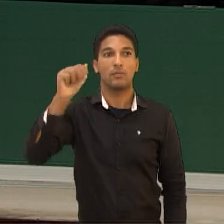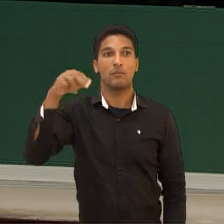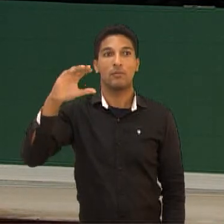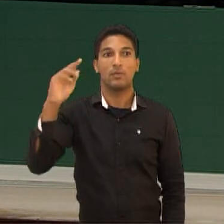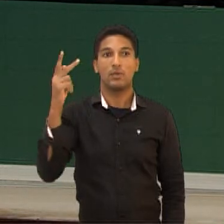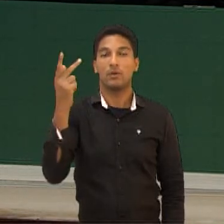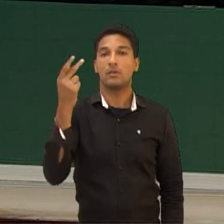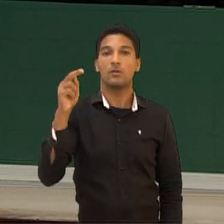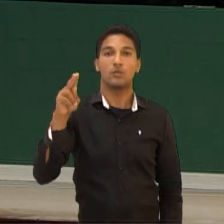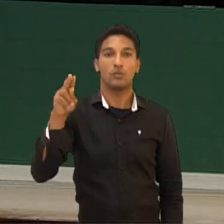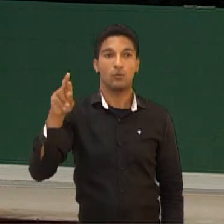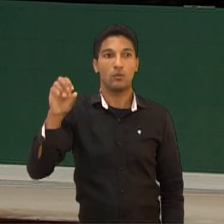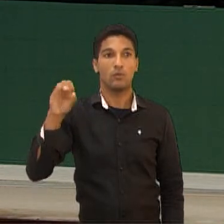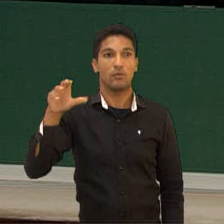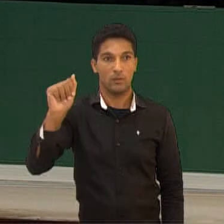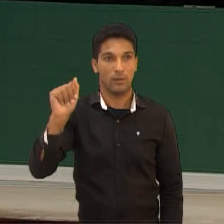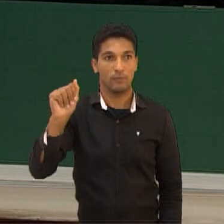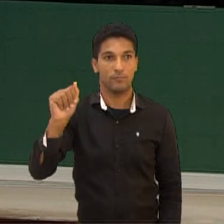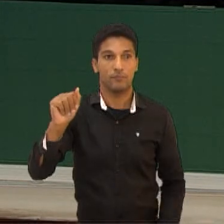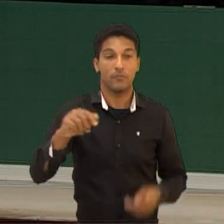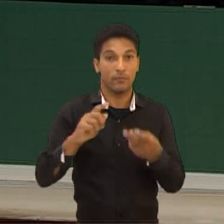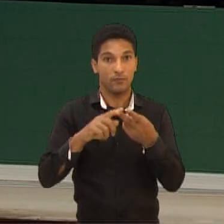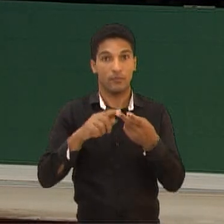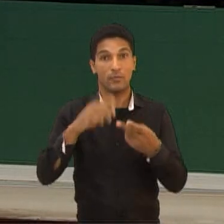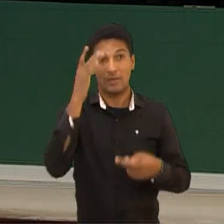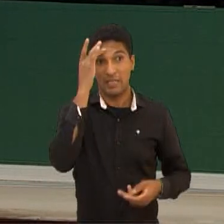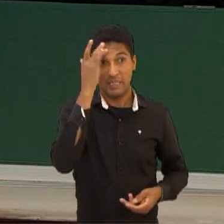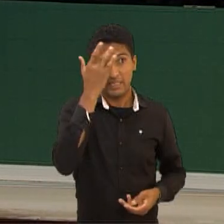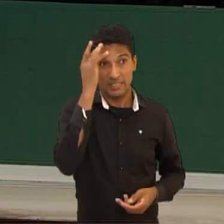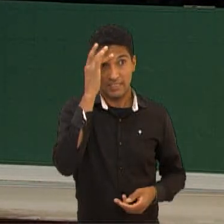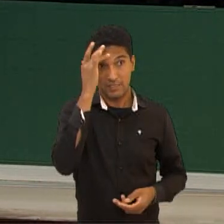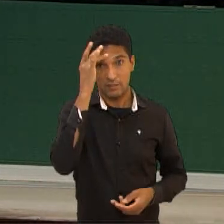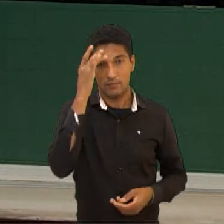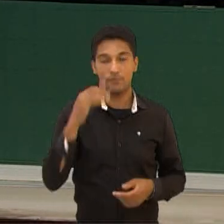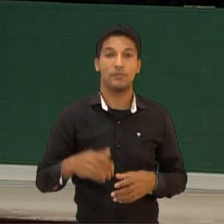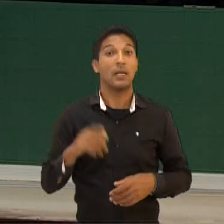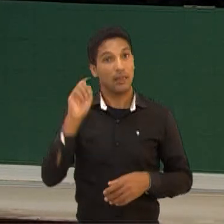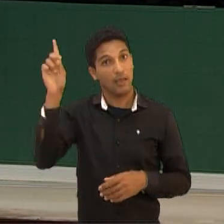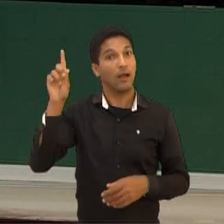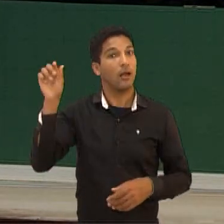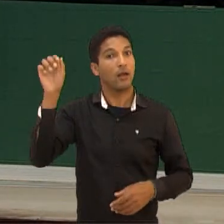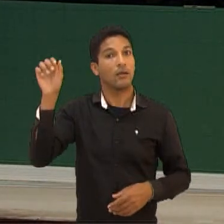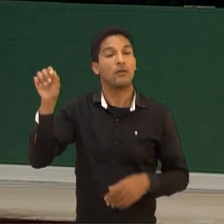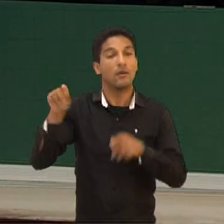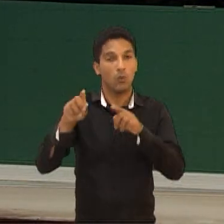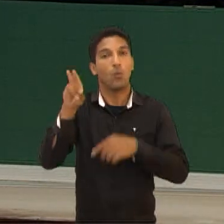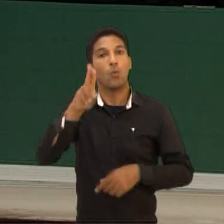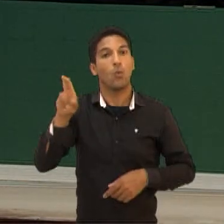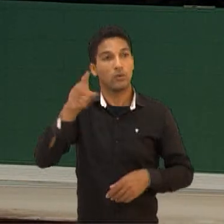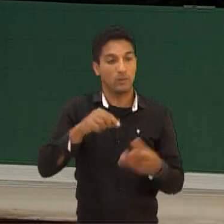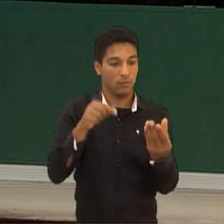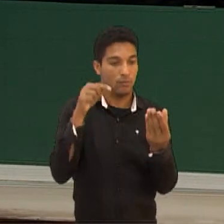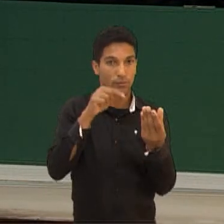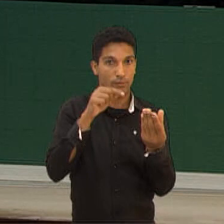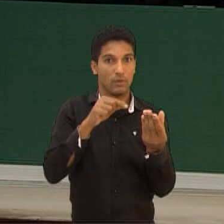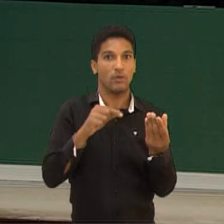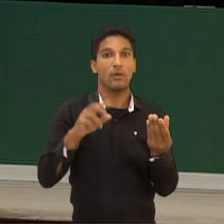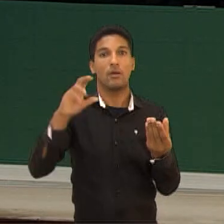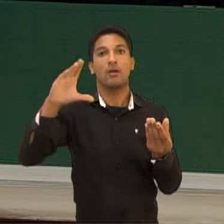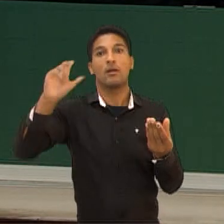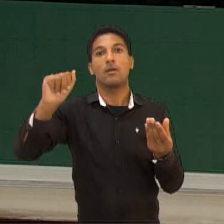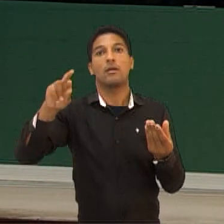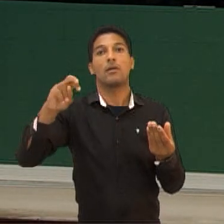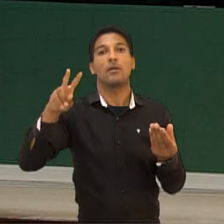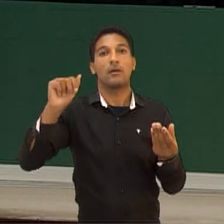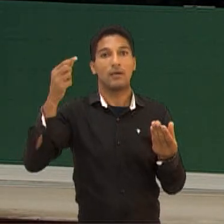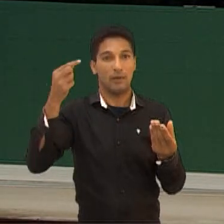utilizado na Europa. E por que será que o carvão não é utilizado no Brasil, por exemplo? O Brasil, devido ao tamanho do nosso território e à